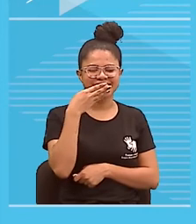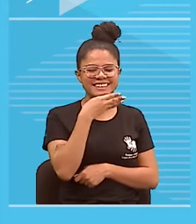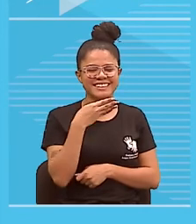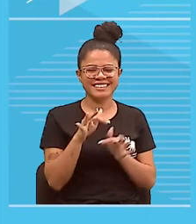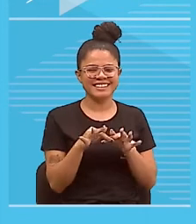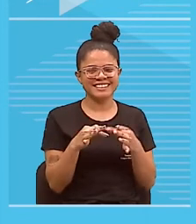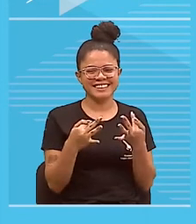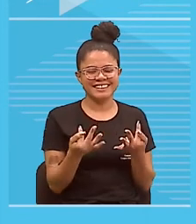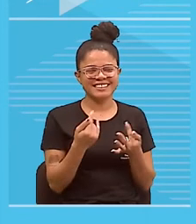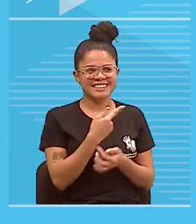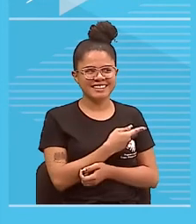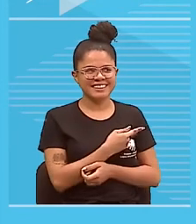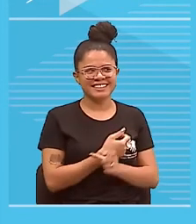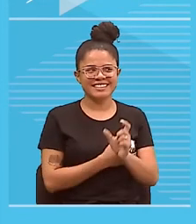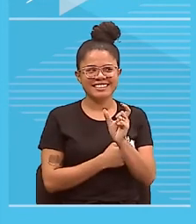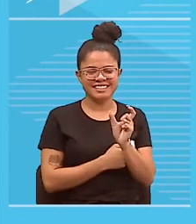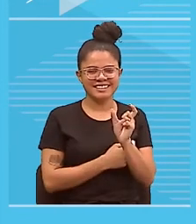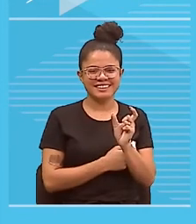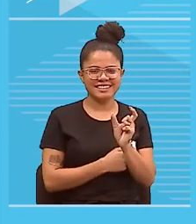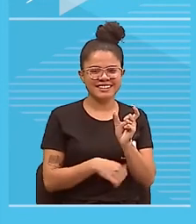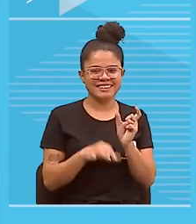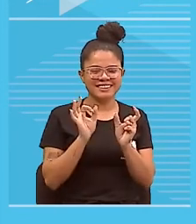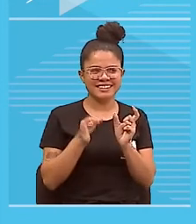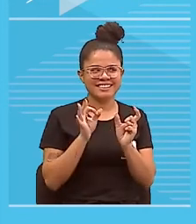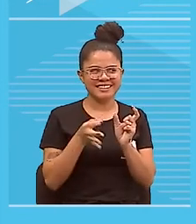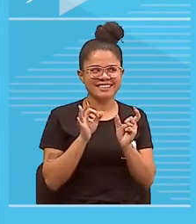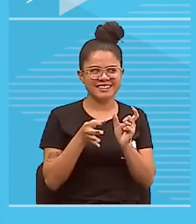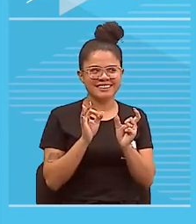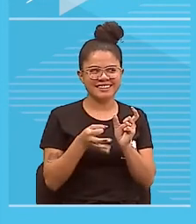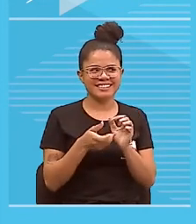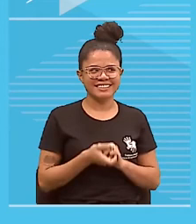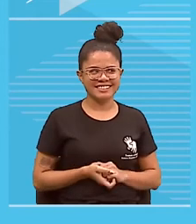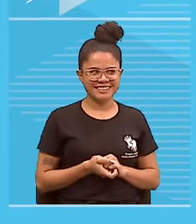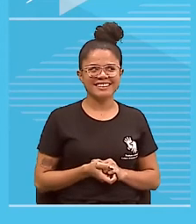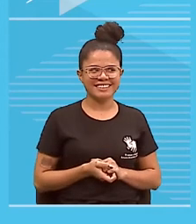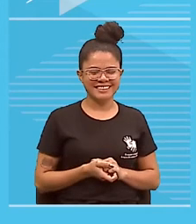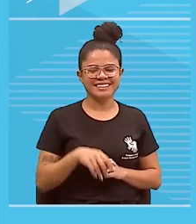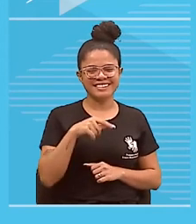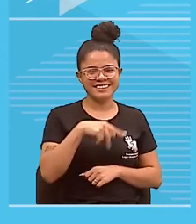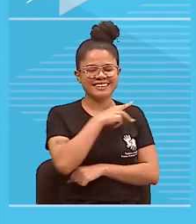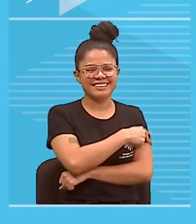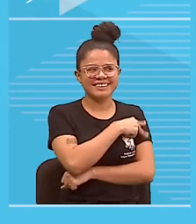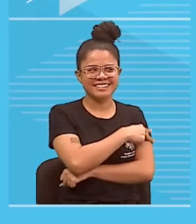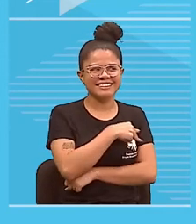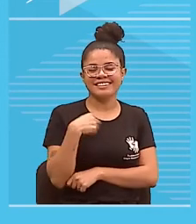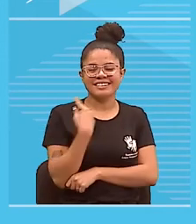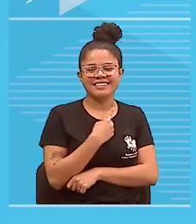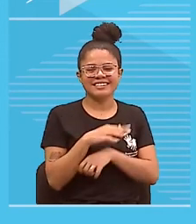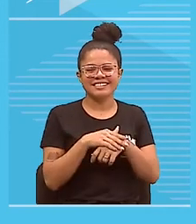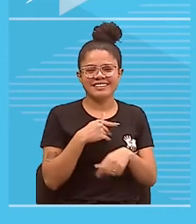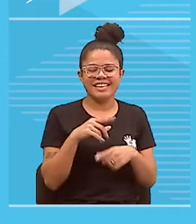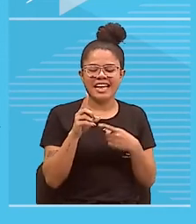mas essa palavra existe mesmo né de dizer que quem fala desdobrar né estão falando